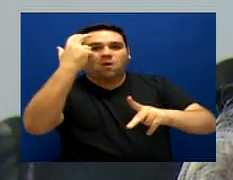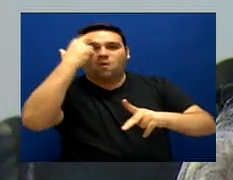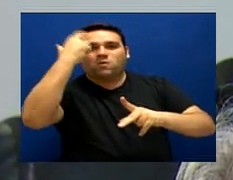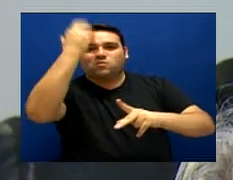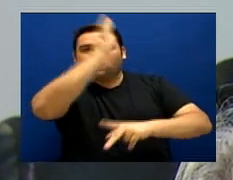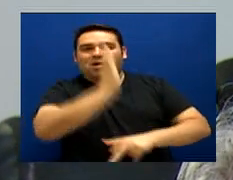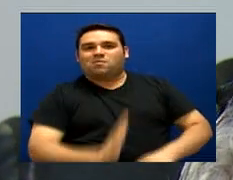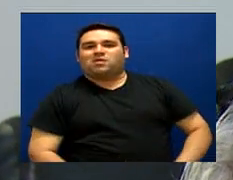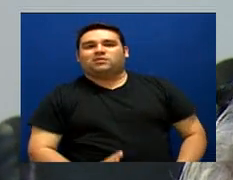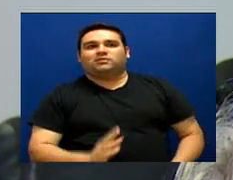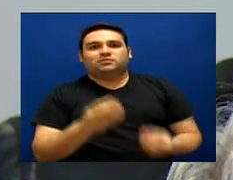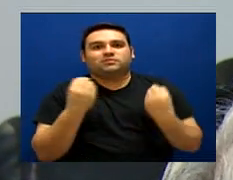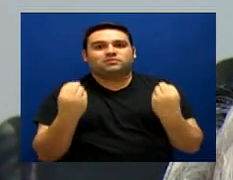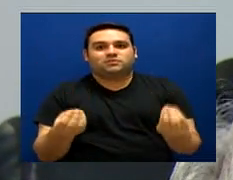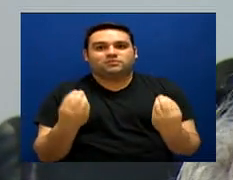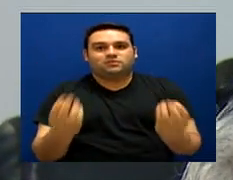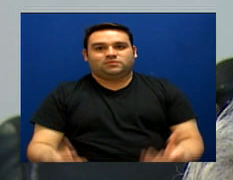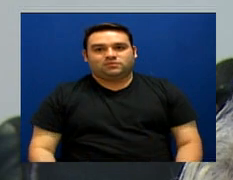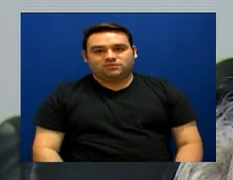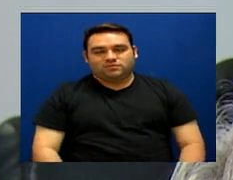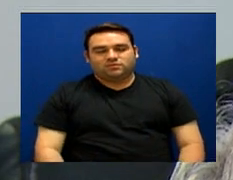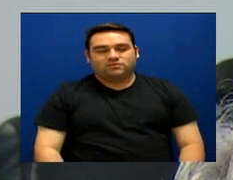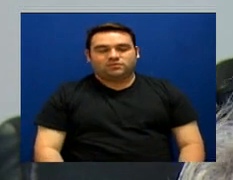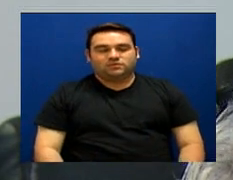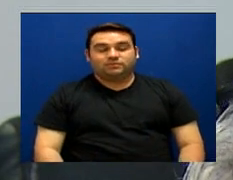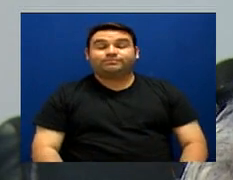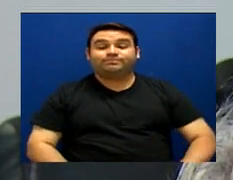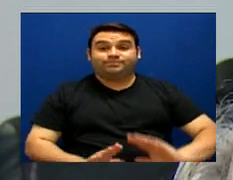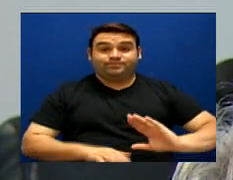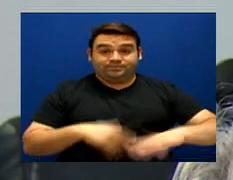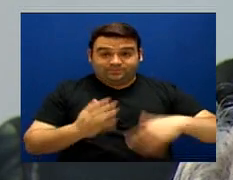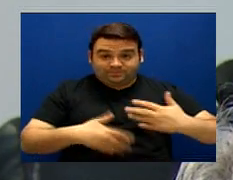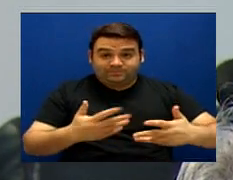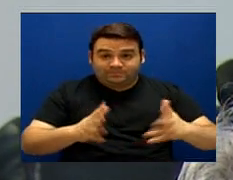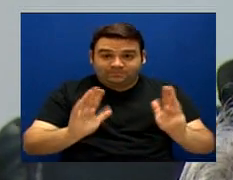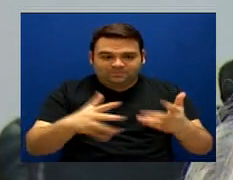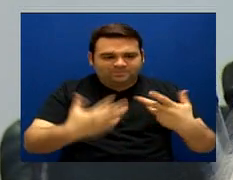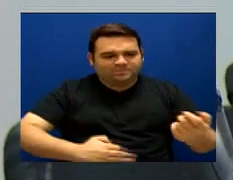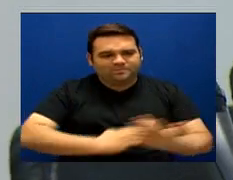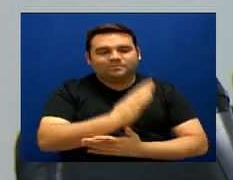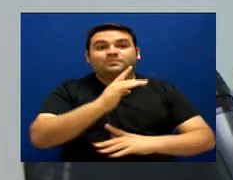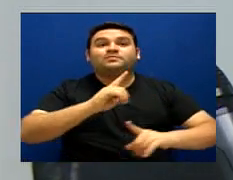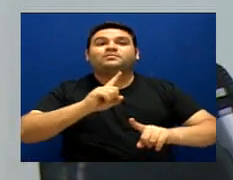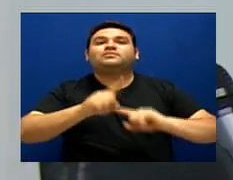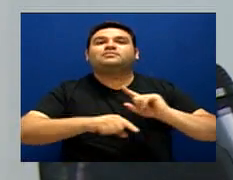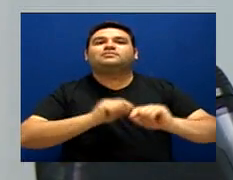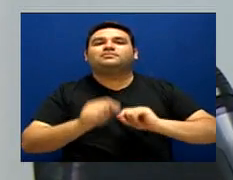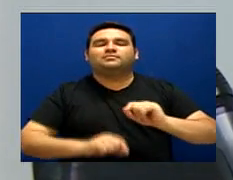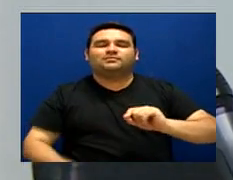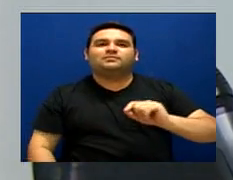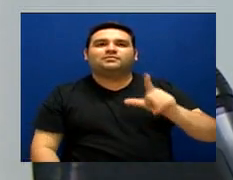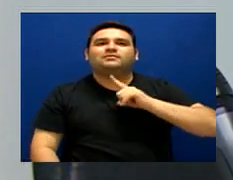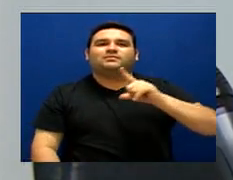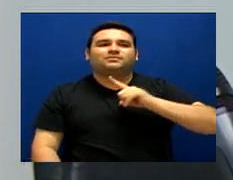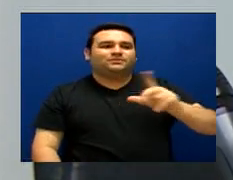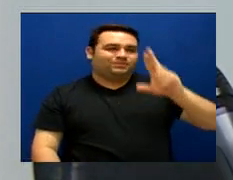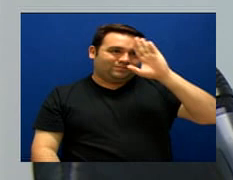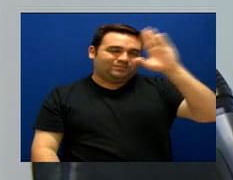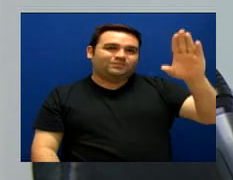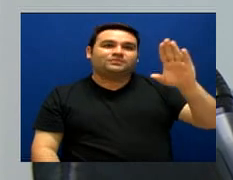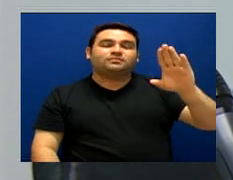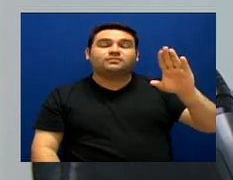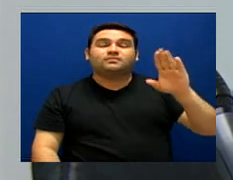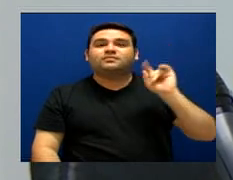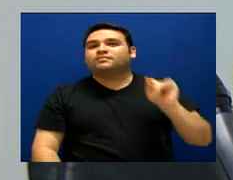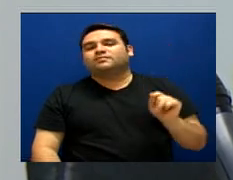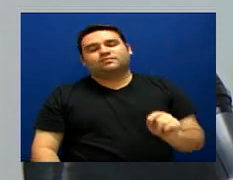culturais nacionais. Olha que belo patrimônio. Aí, feito isso, lá vem, né, o tiro de misericórdia.